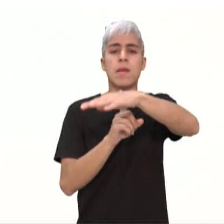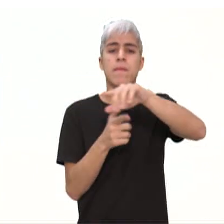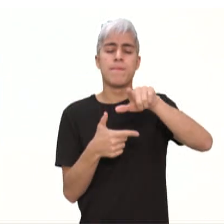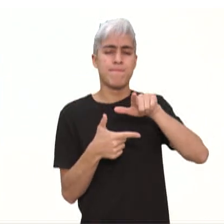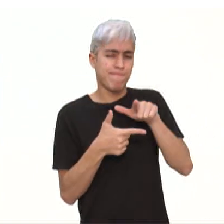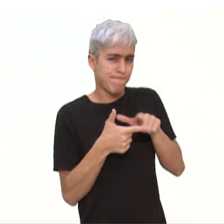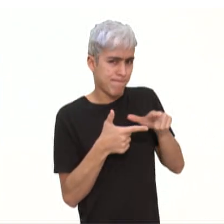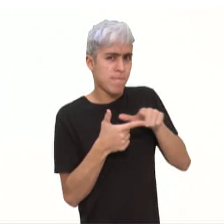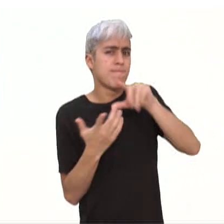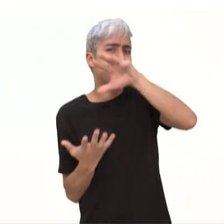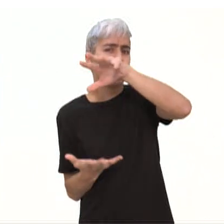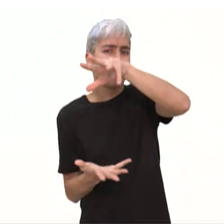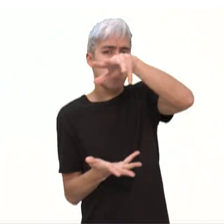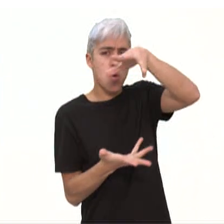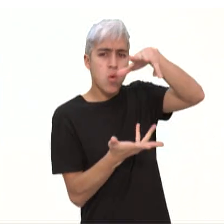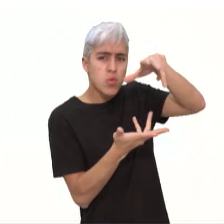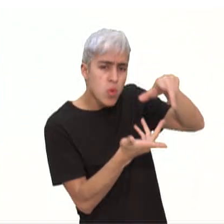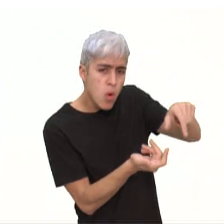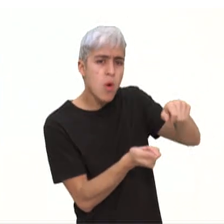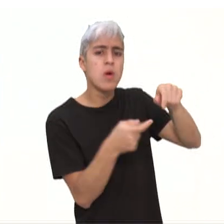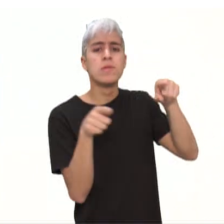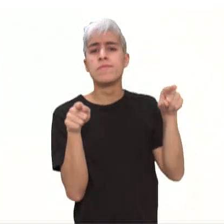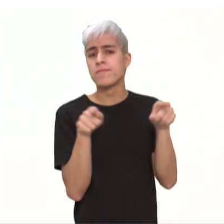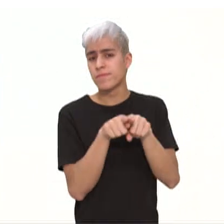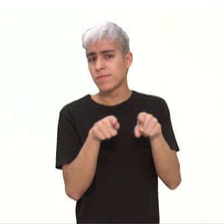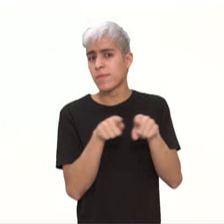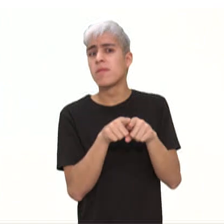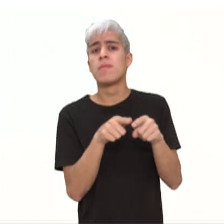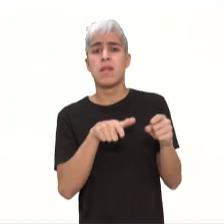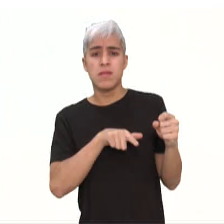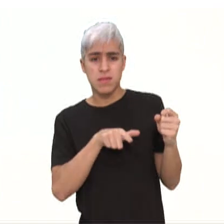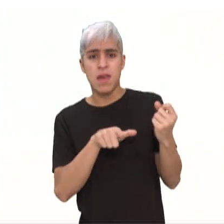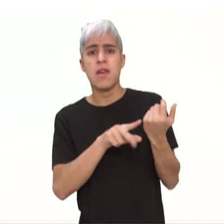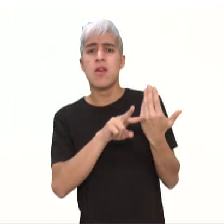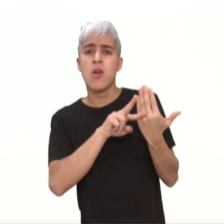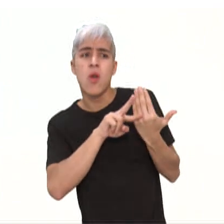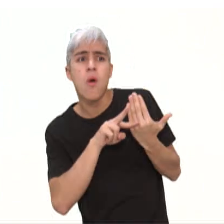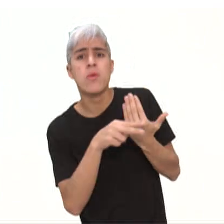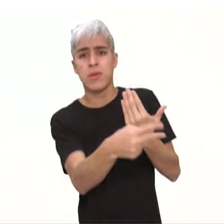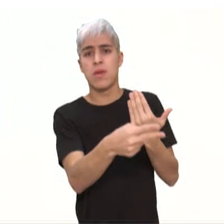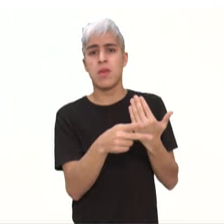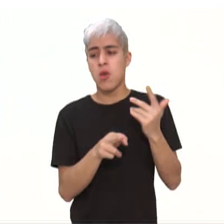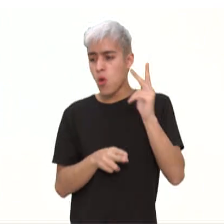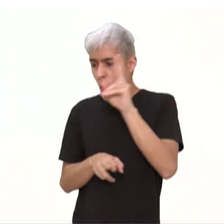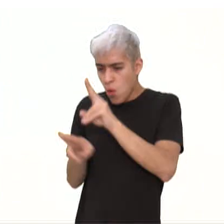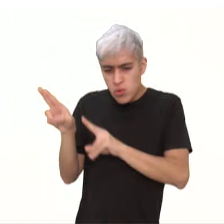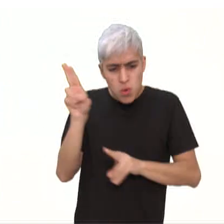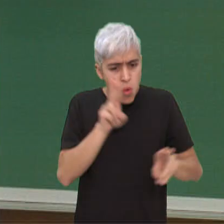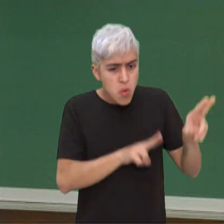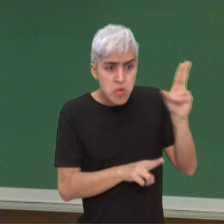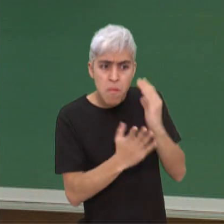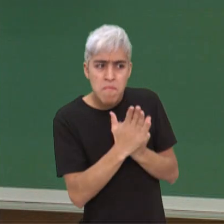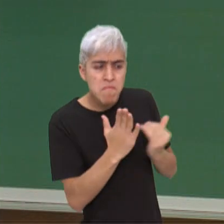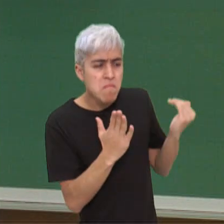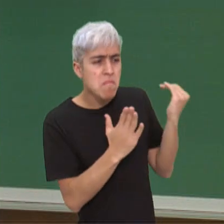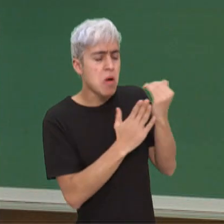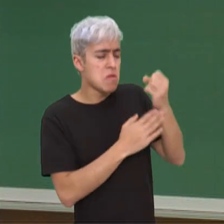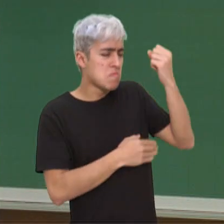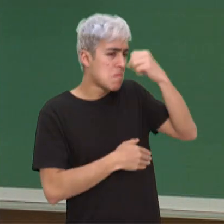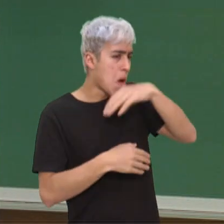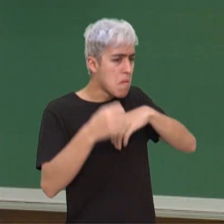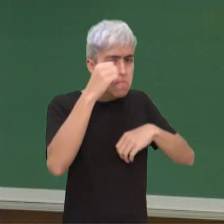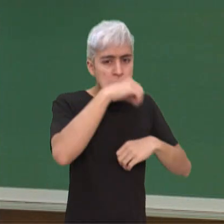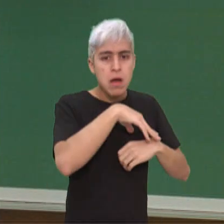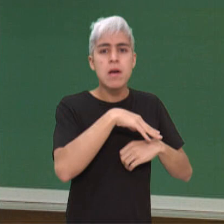problema mundial e também as consequências, né, do consumo exagerado, que